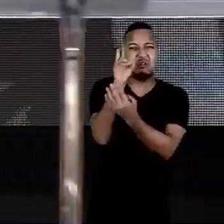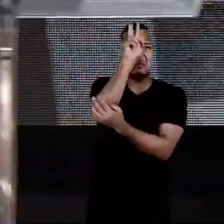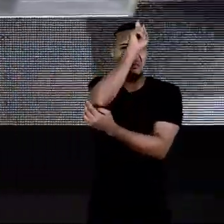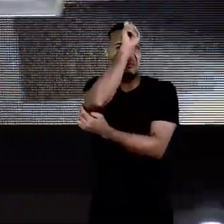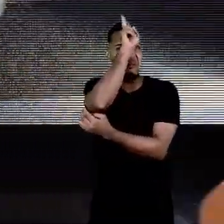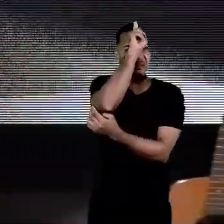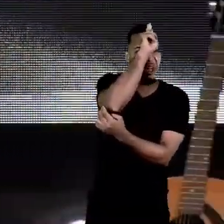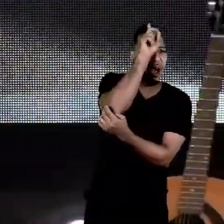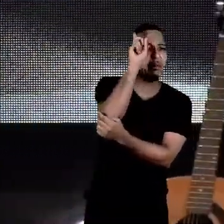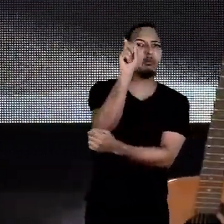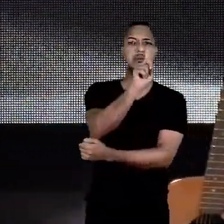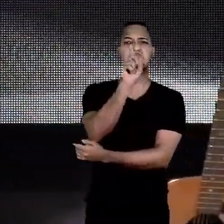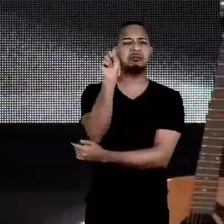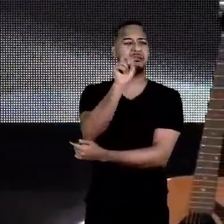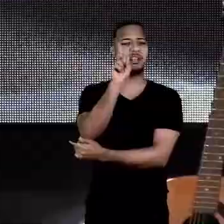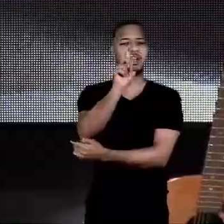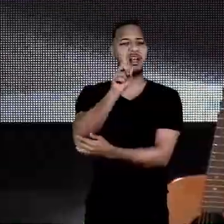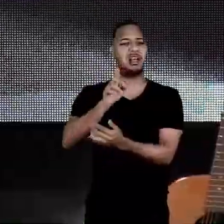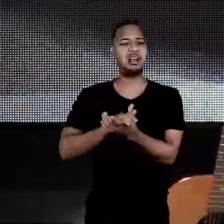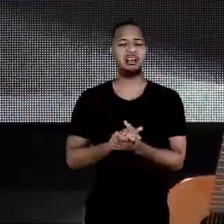Não tem nenhum problema. É, vai.